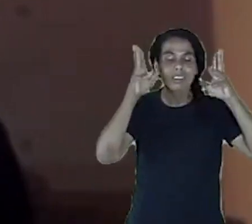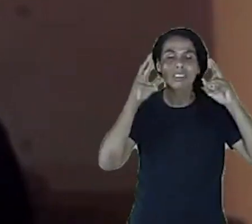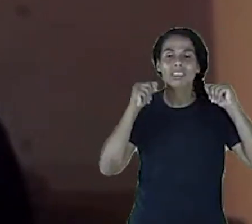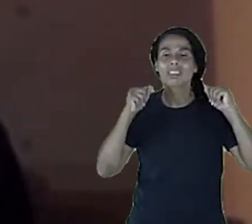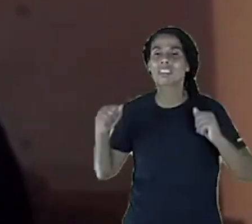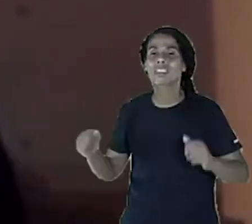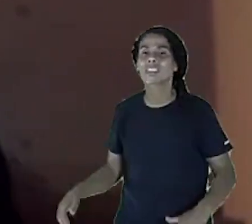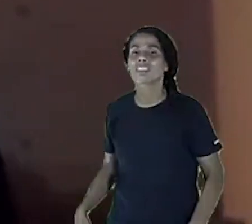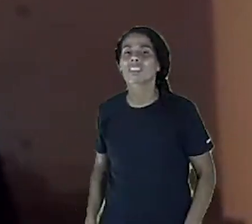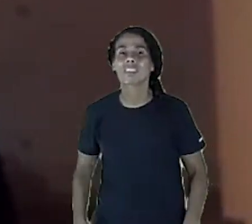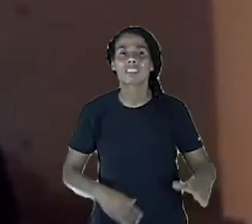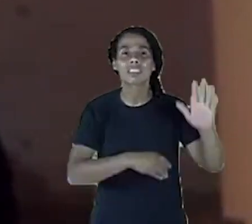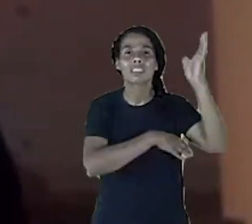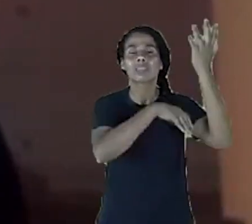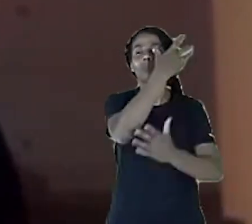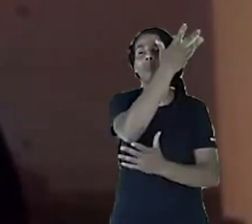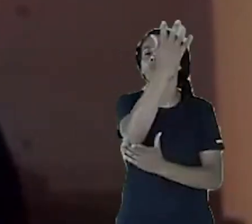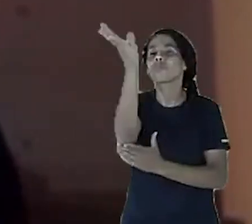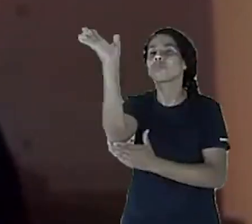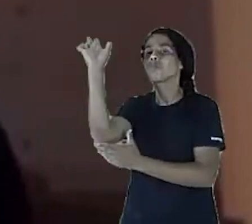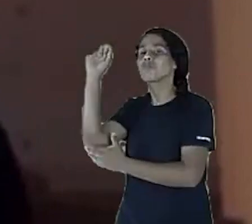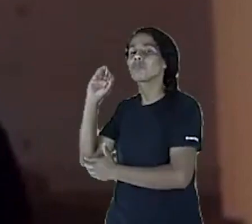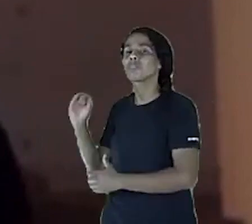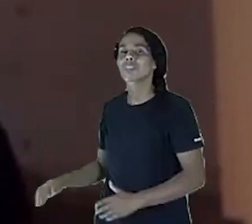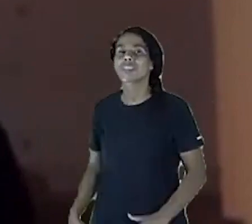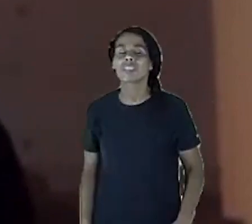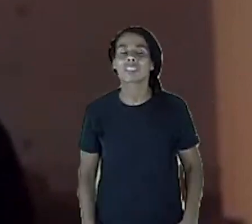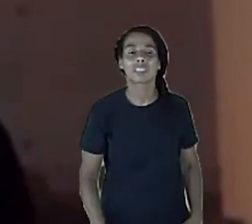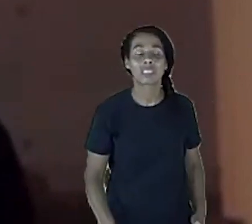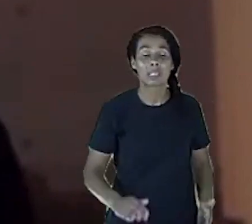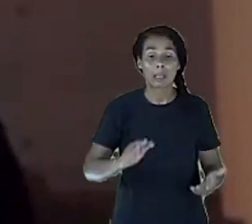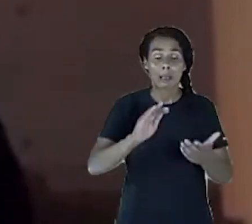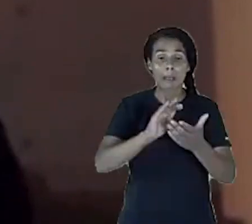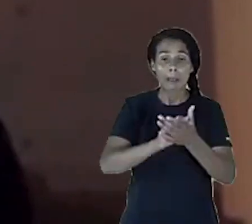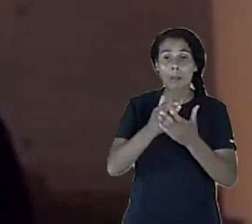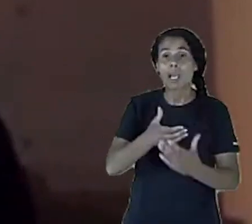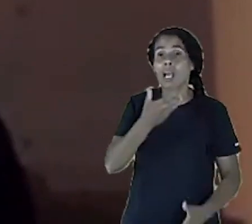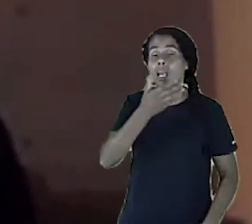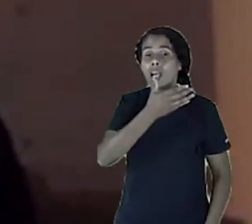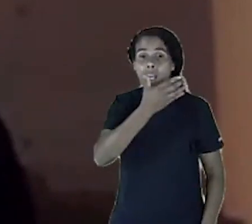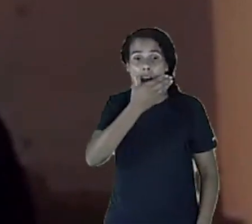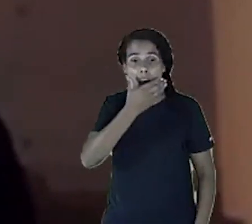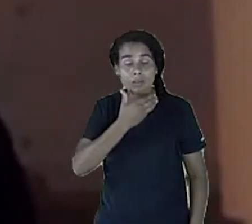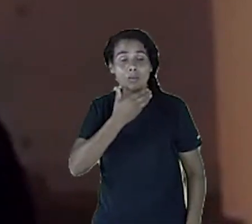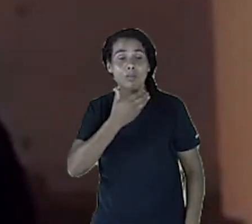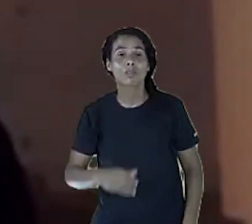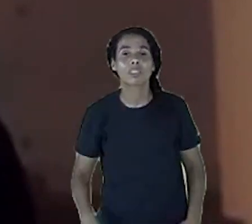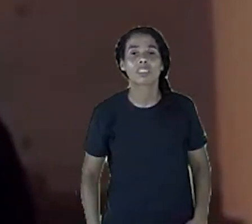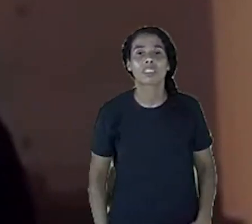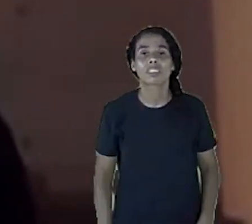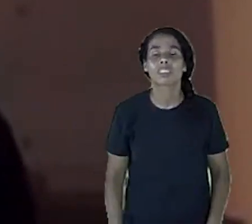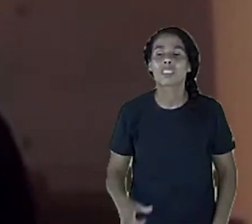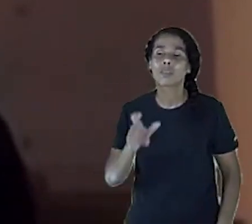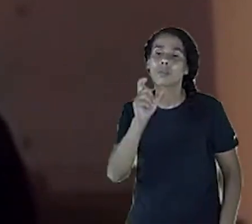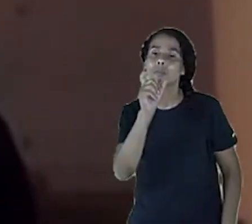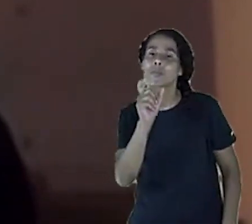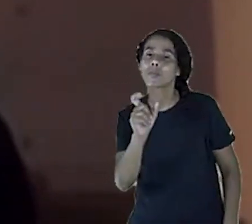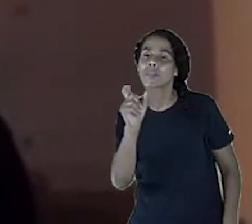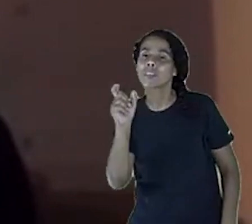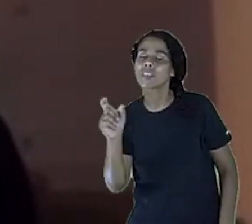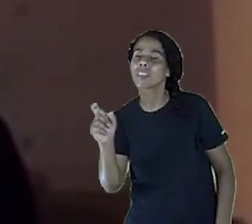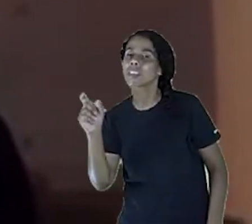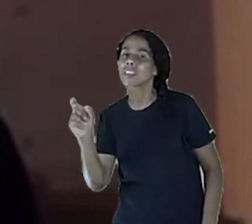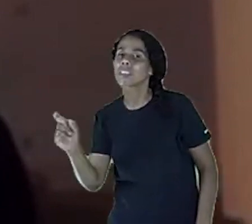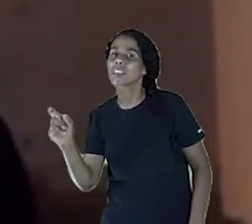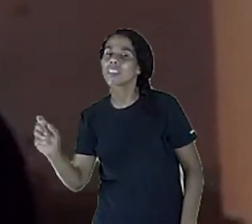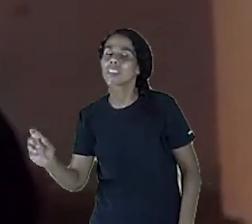Abacateiro, teu recolhimento é justamente o significado da palavra temporão. Enquanto